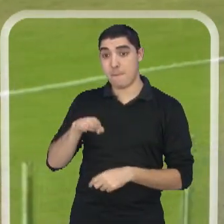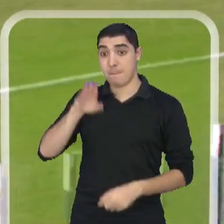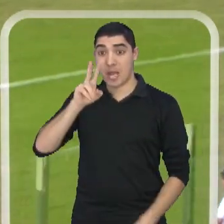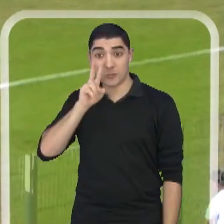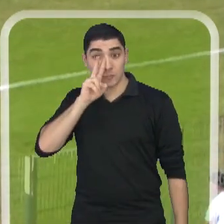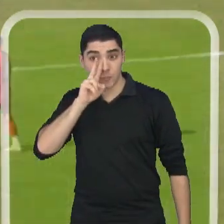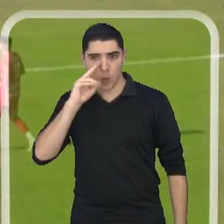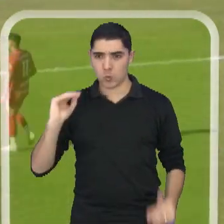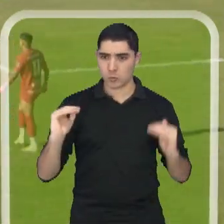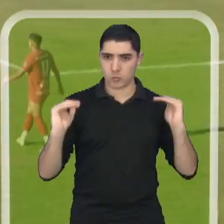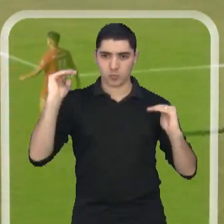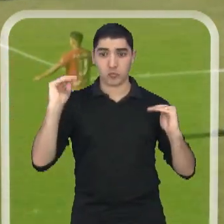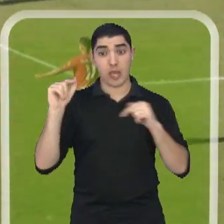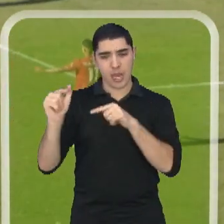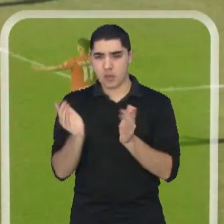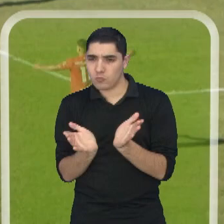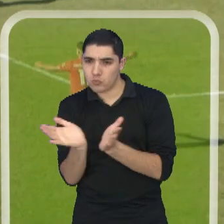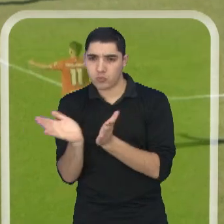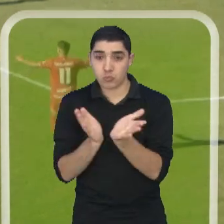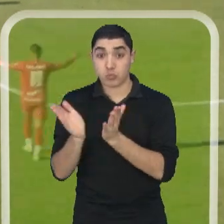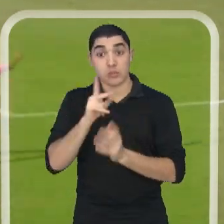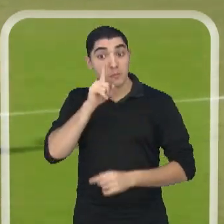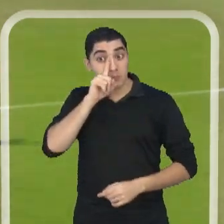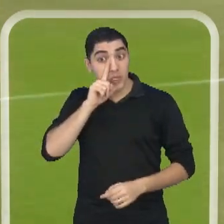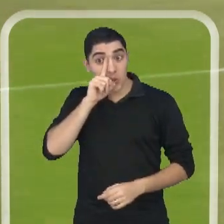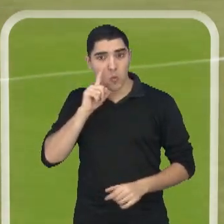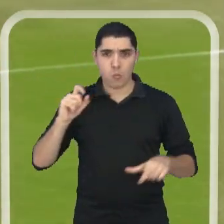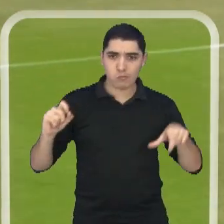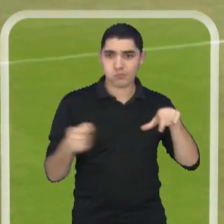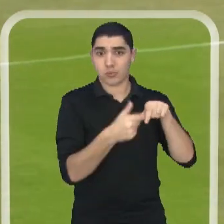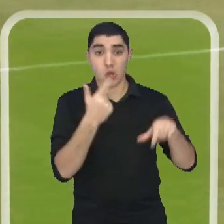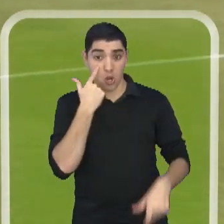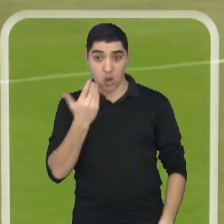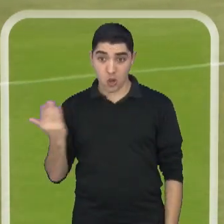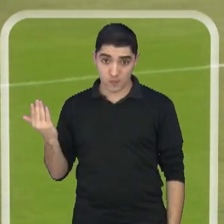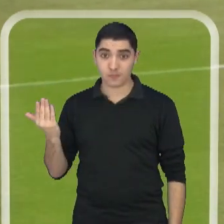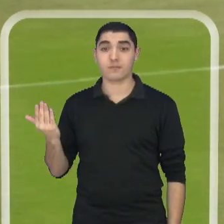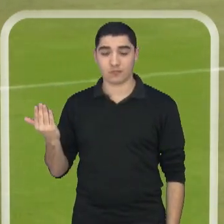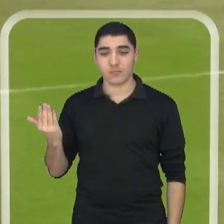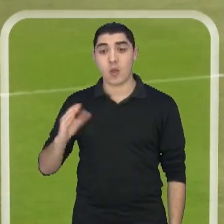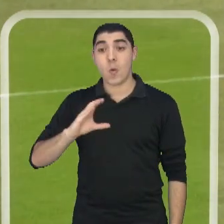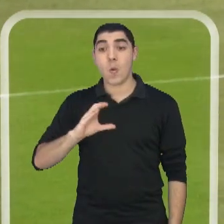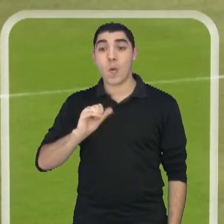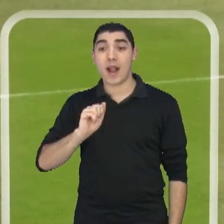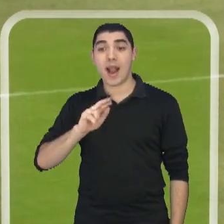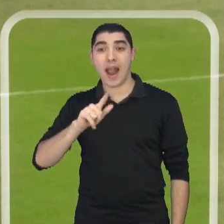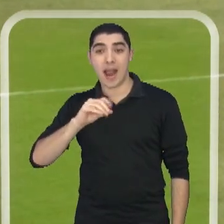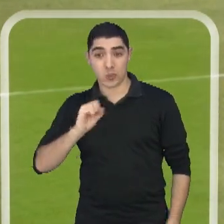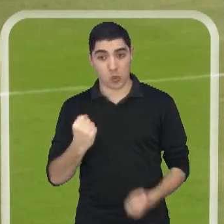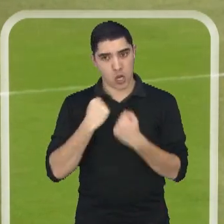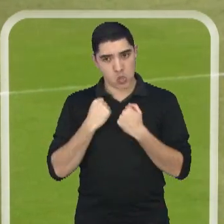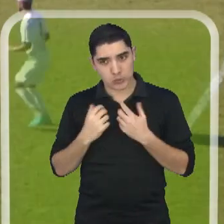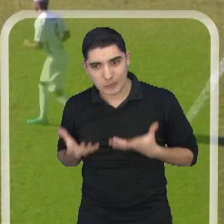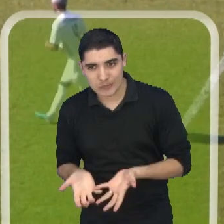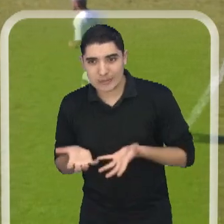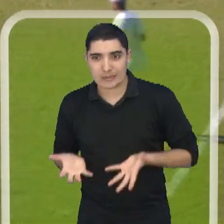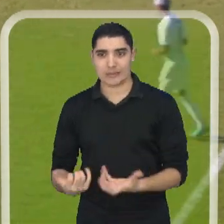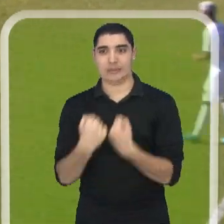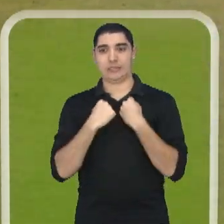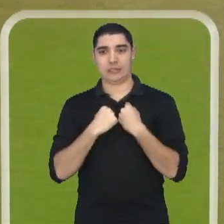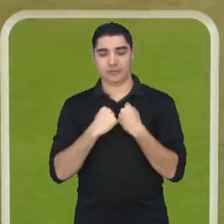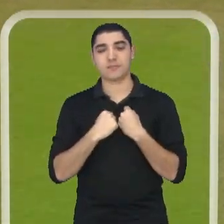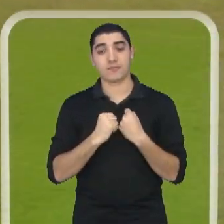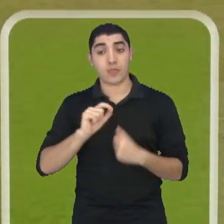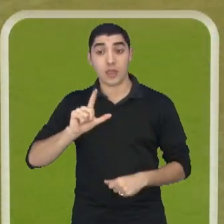mais posse de bola e chegava em lances perigosos, como nesse chute de Carlos Eduardo, que deu trabalho ao Ariel. Aos